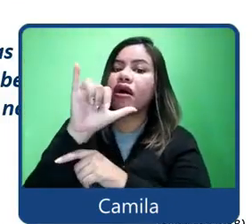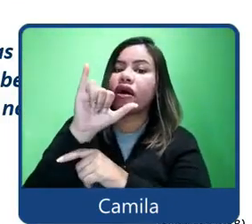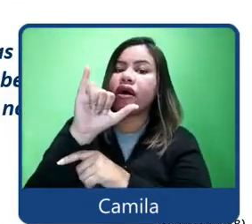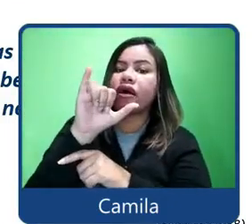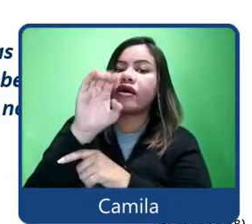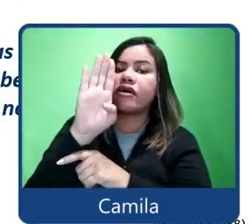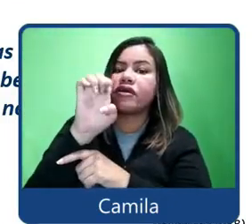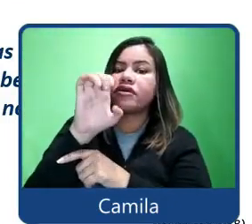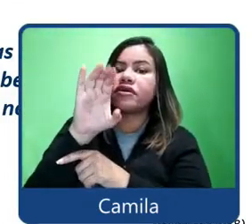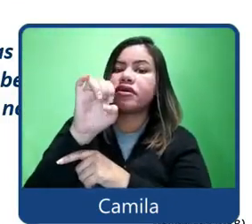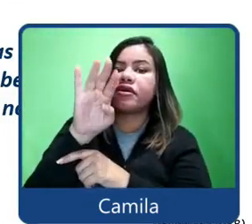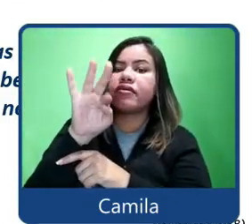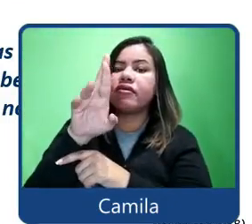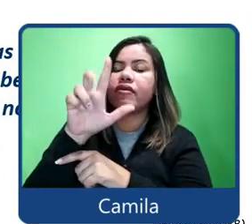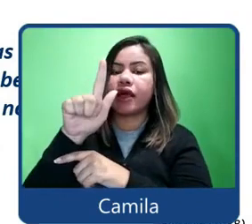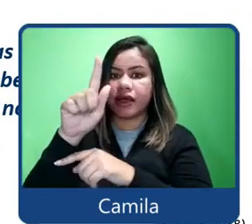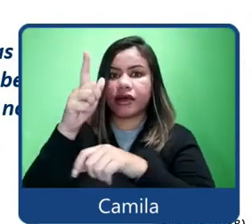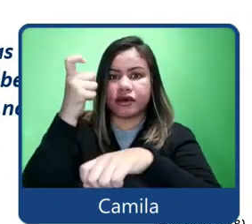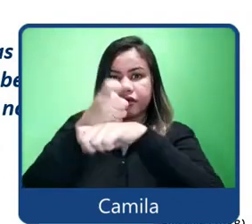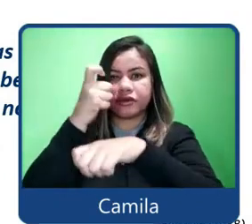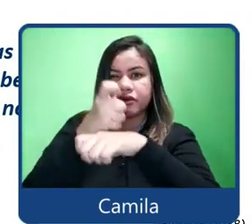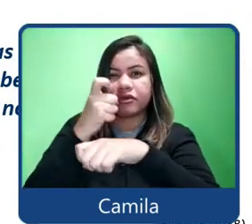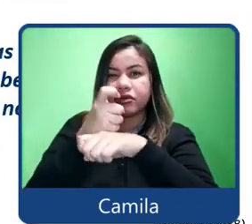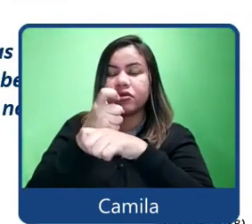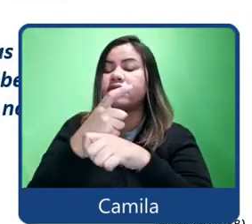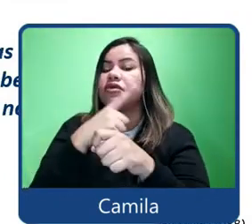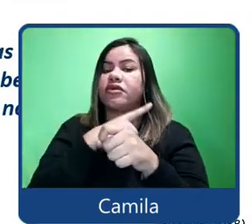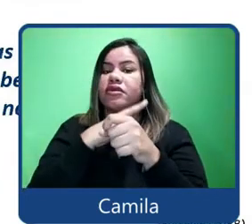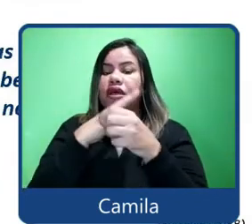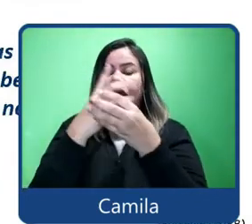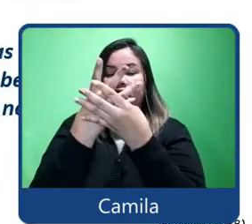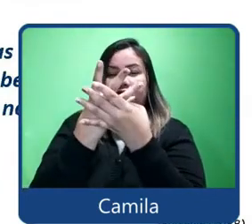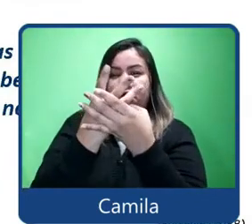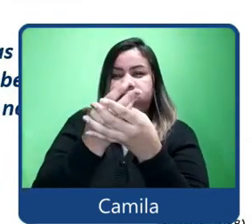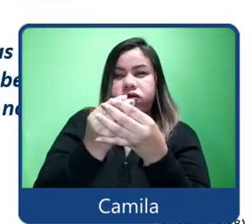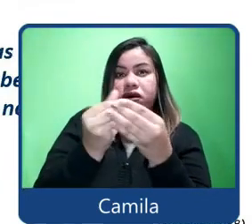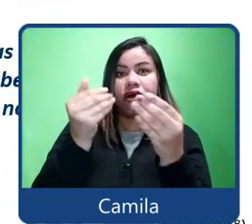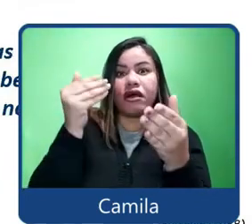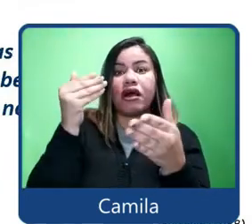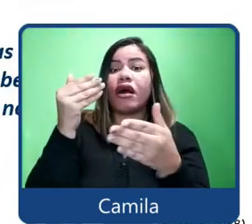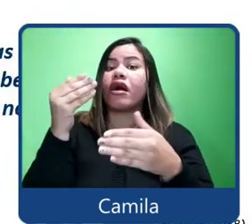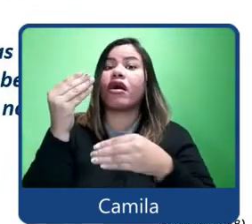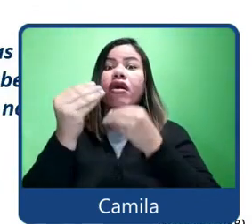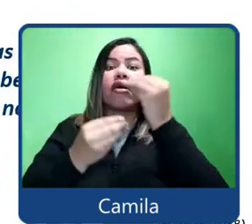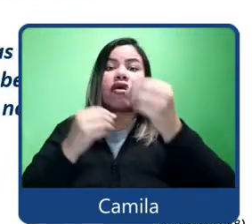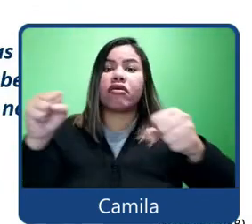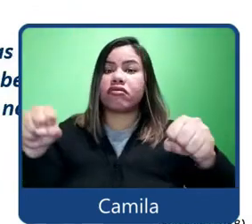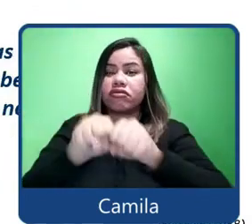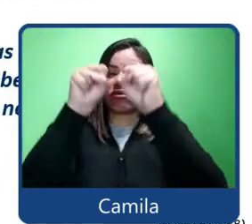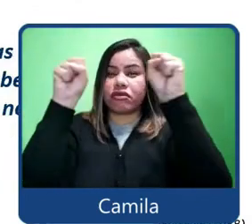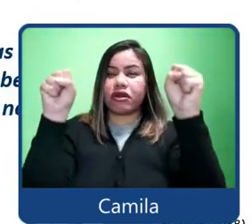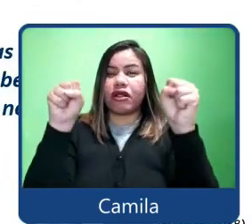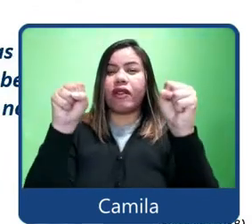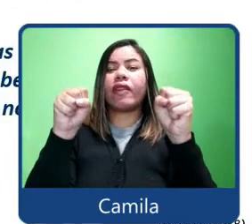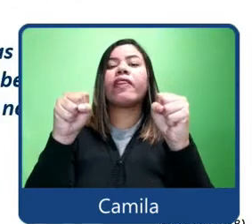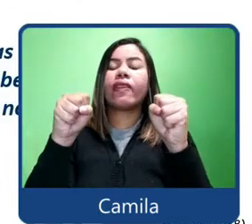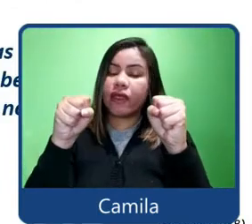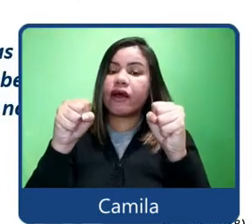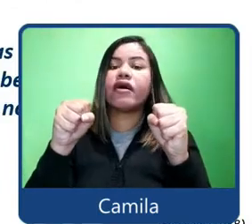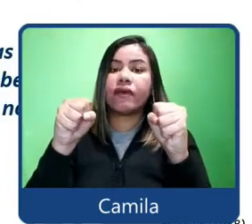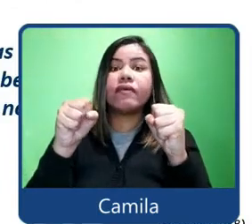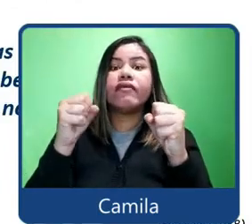que causou uma interrupção, colapsos recorrentes da célula de revolvimento meridional atlântico, que